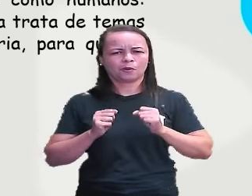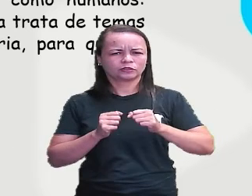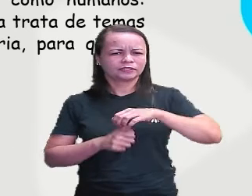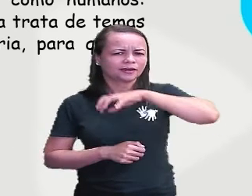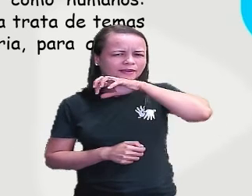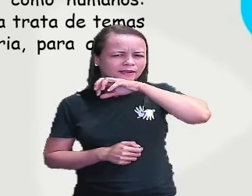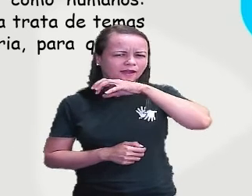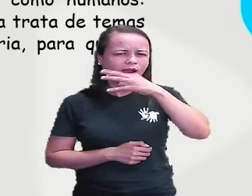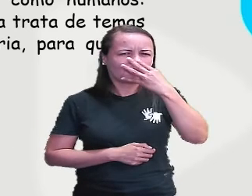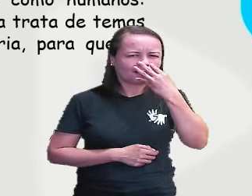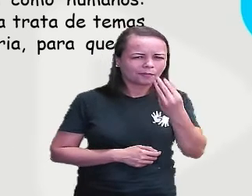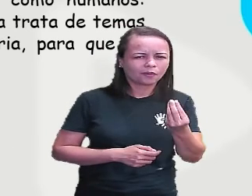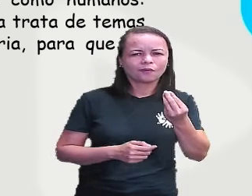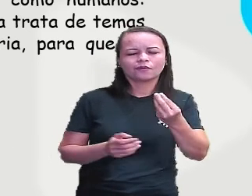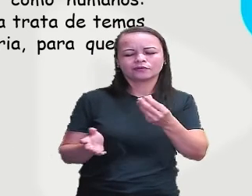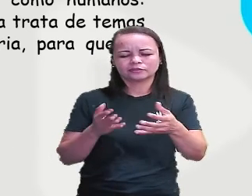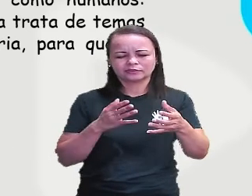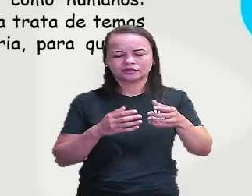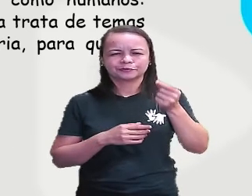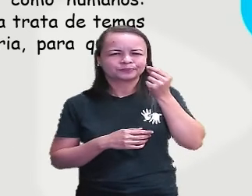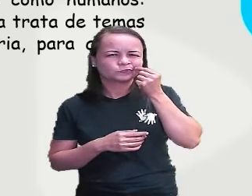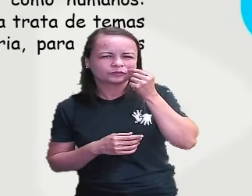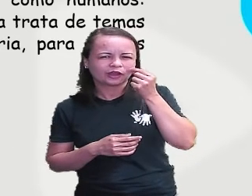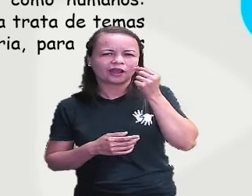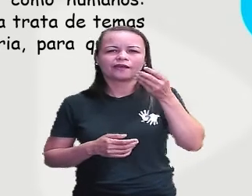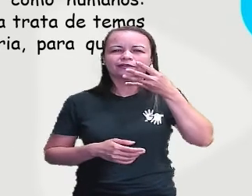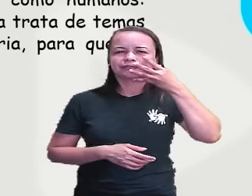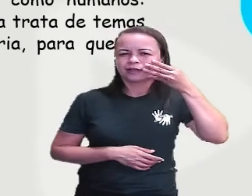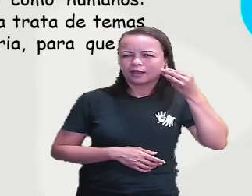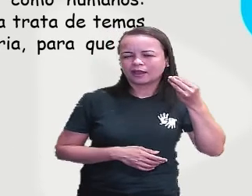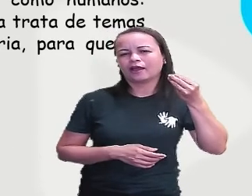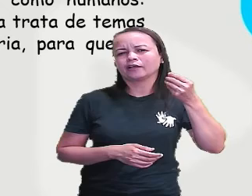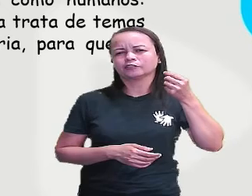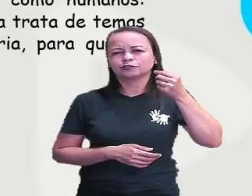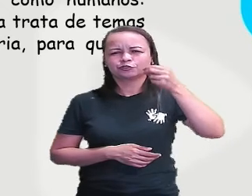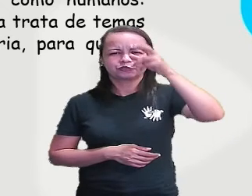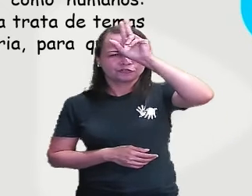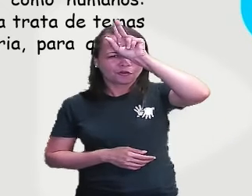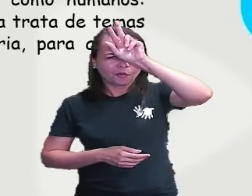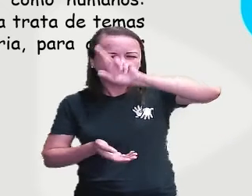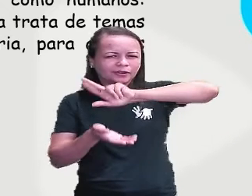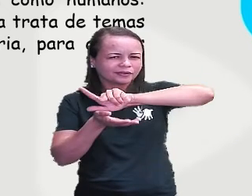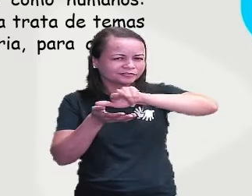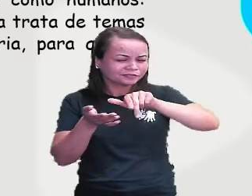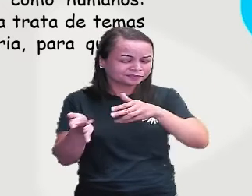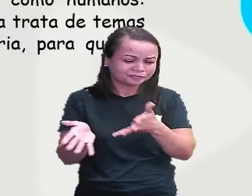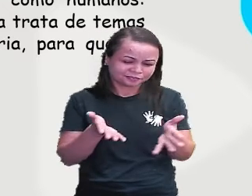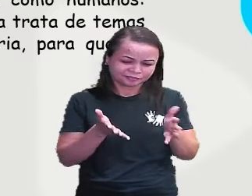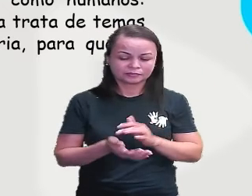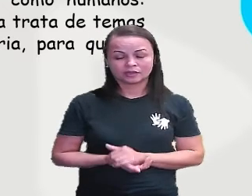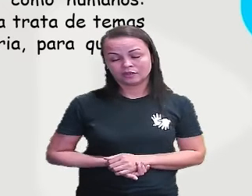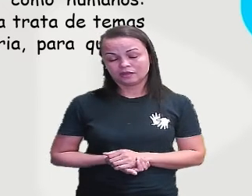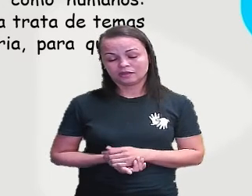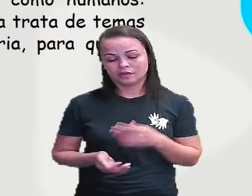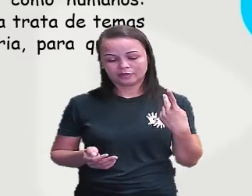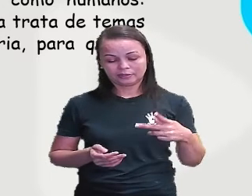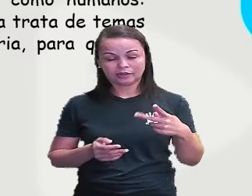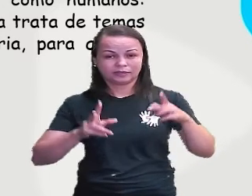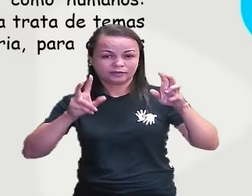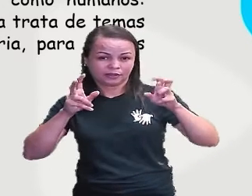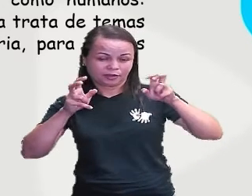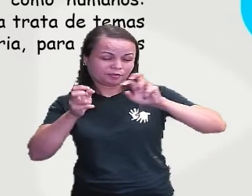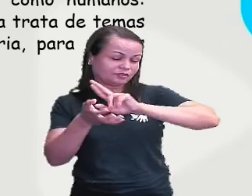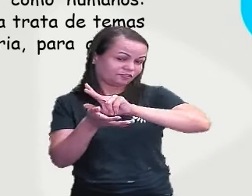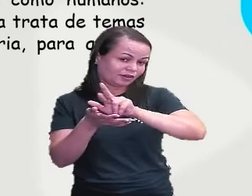leões, raposas, ratos, gatos, formigas, entre outros. Ela trata de temas variados